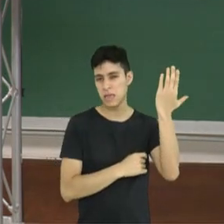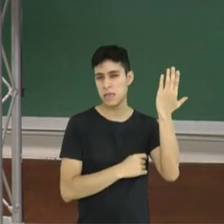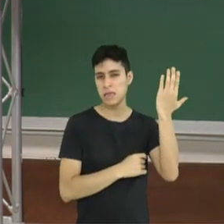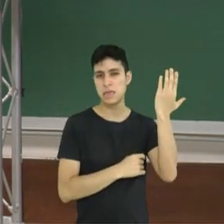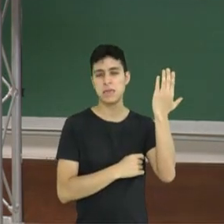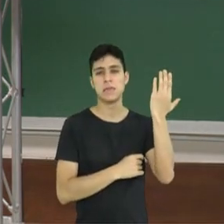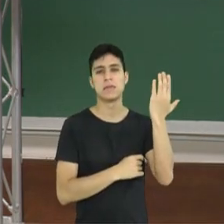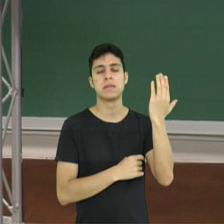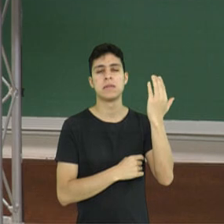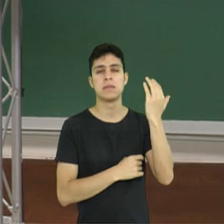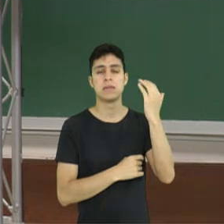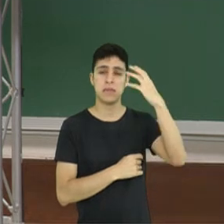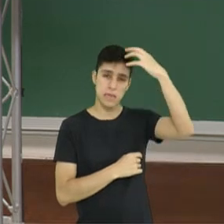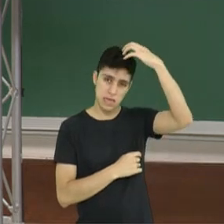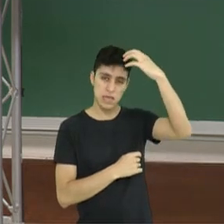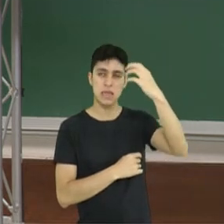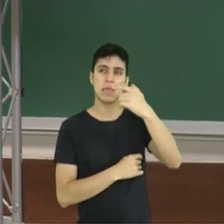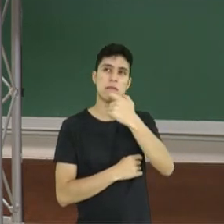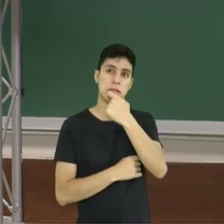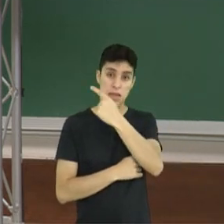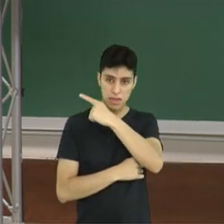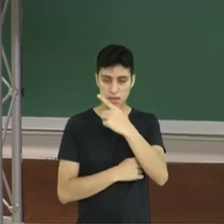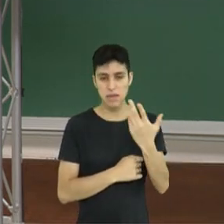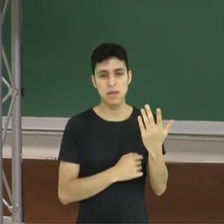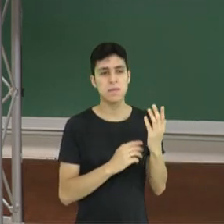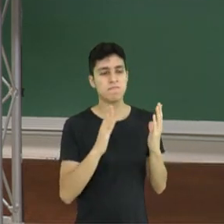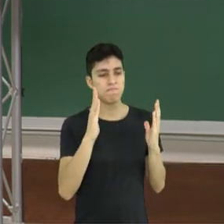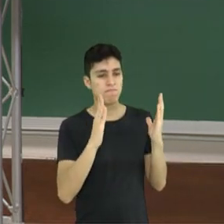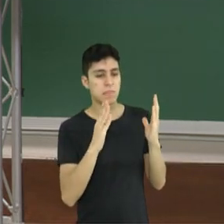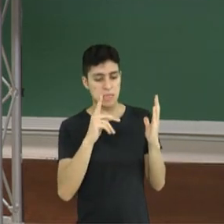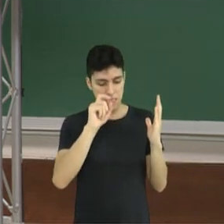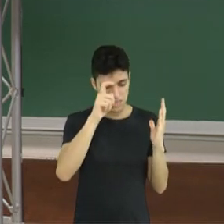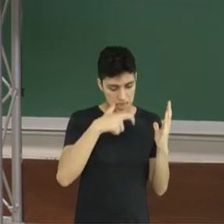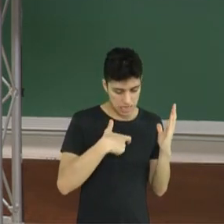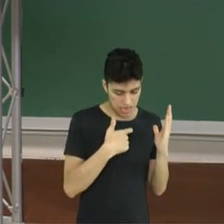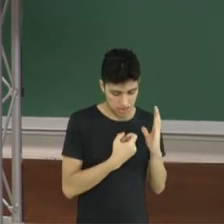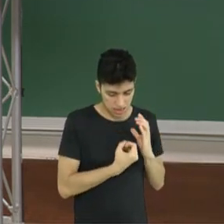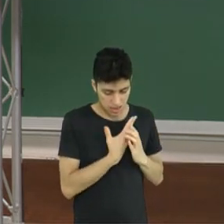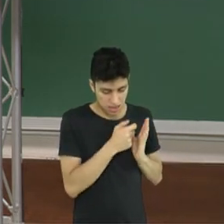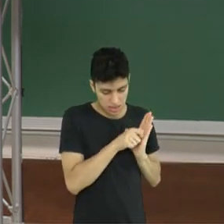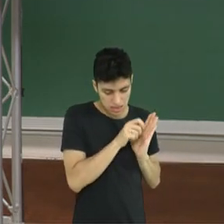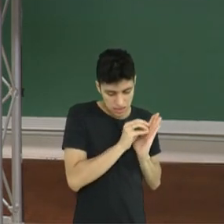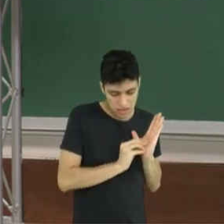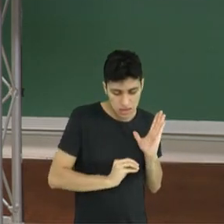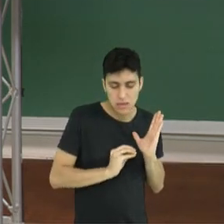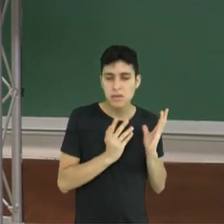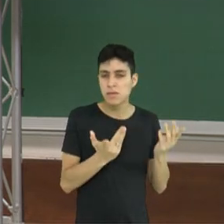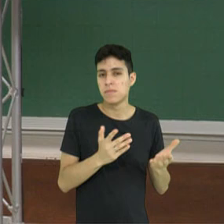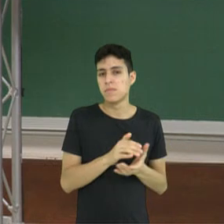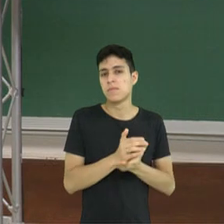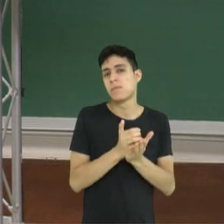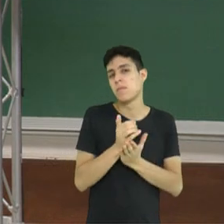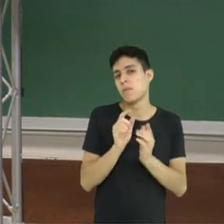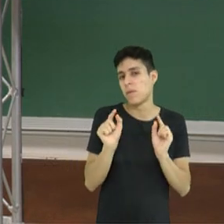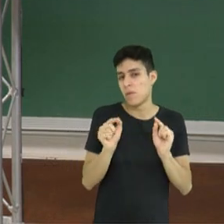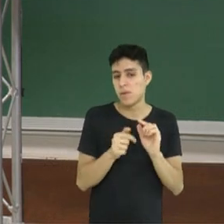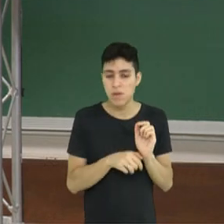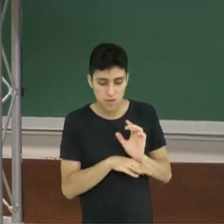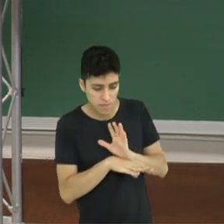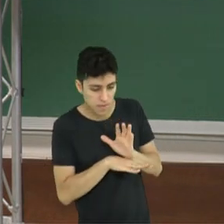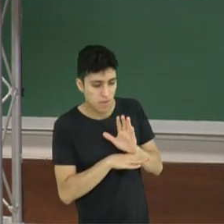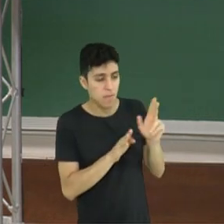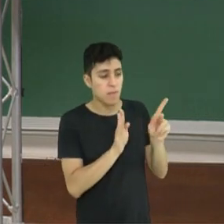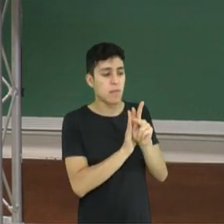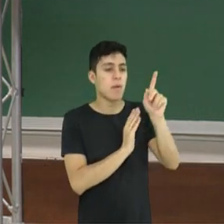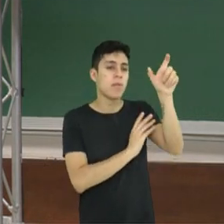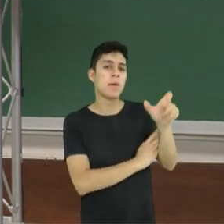desde Elizabeth mas para o cinema foi lá em 912/913 ele começa a regulamentar isso então o que que ele fala o filme